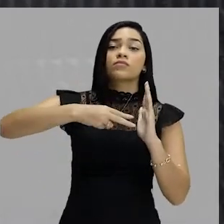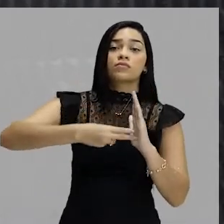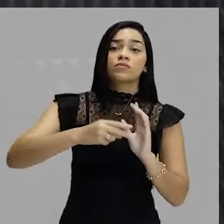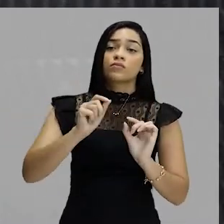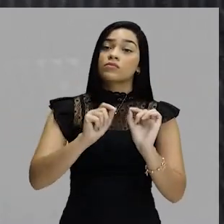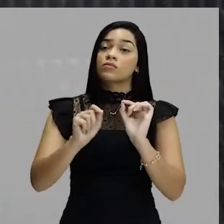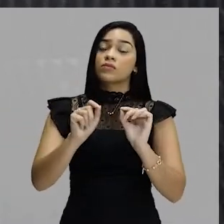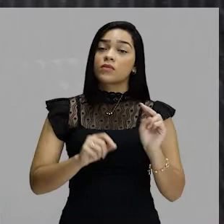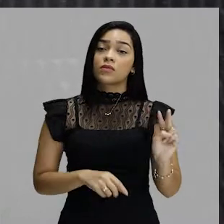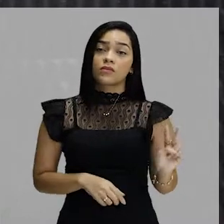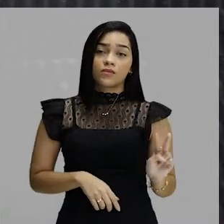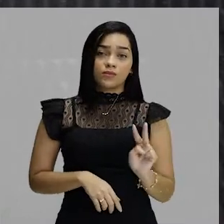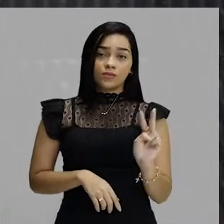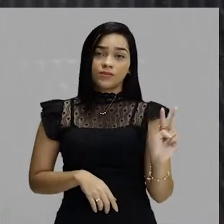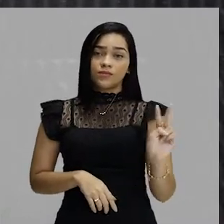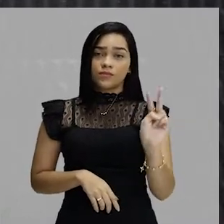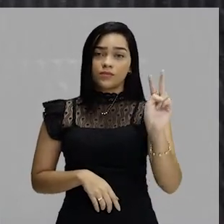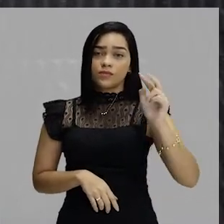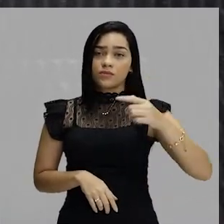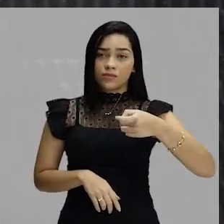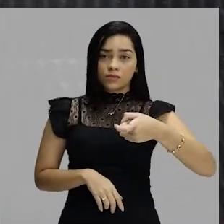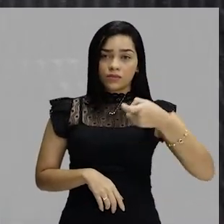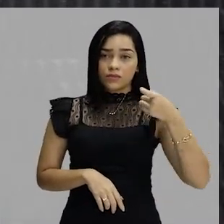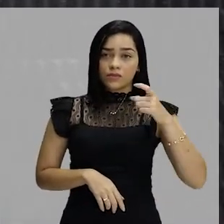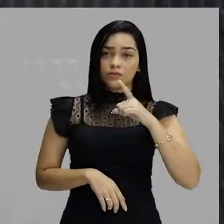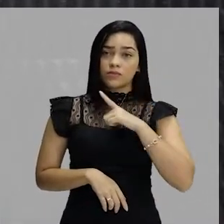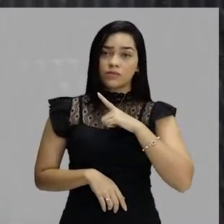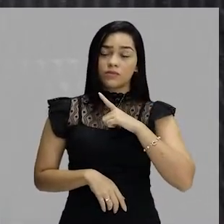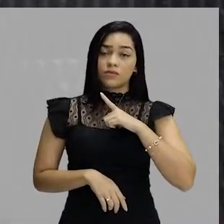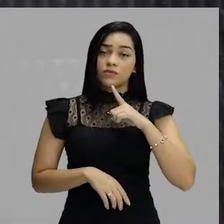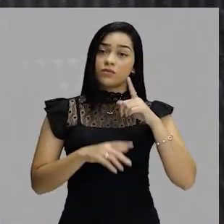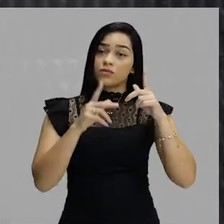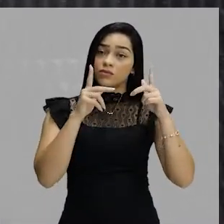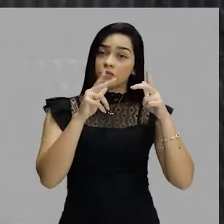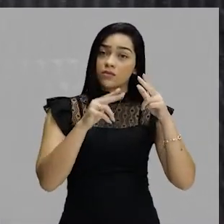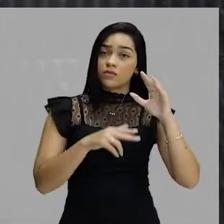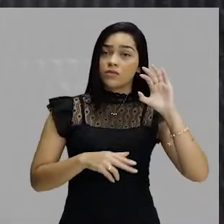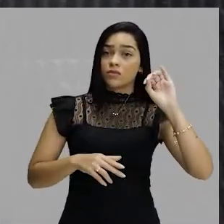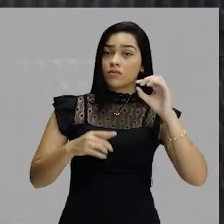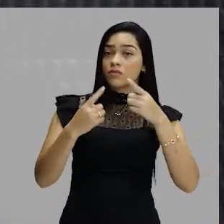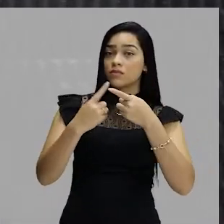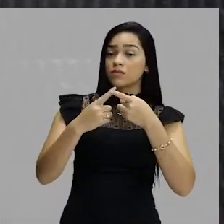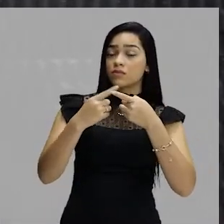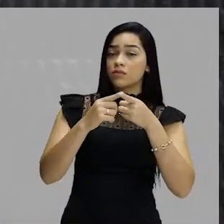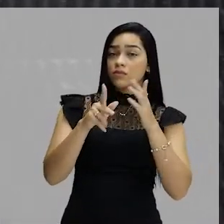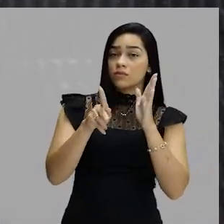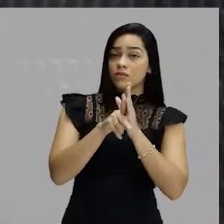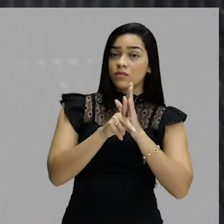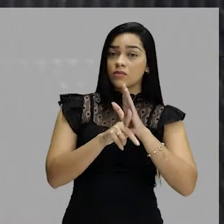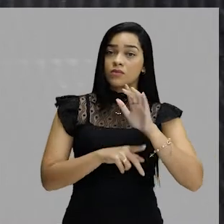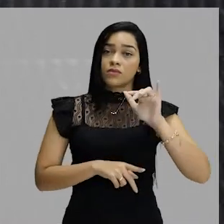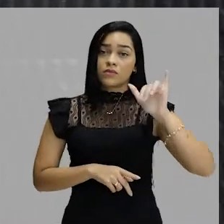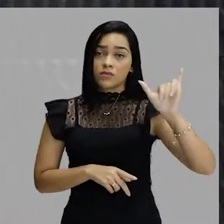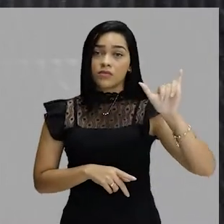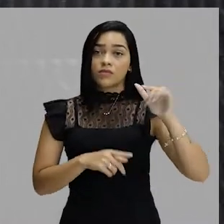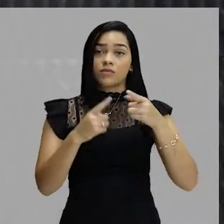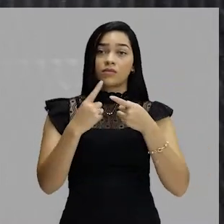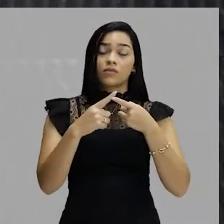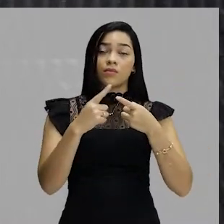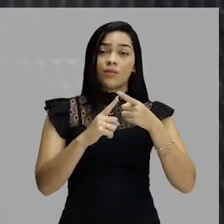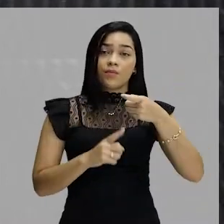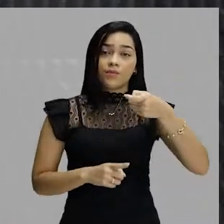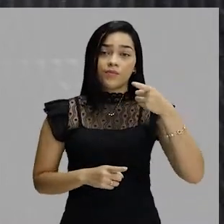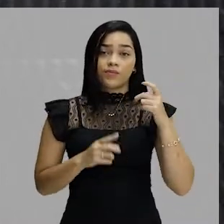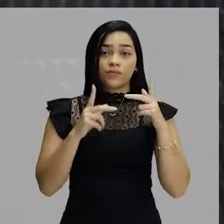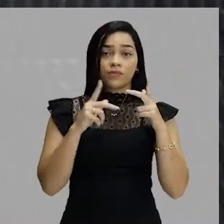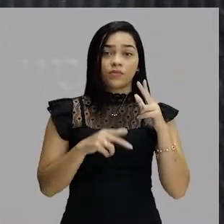o valor de y quando o x for zero. Porque se esse ponto pertence ao eixo y, é porque o x é